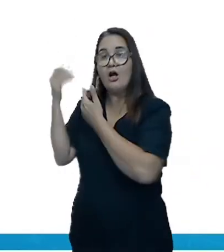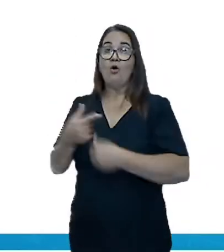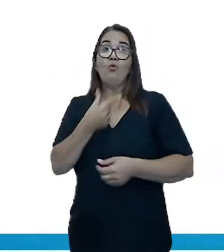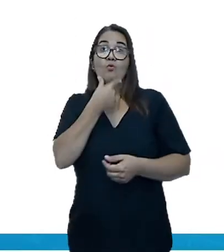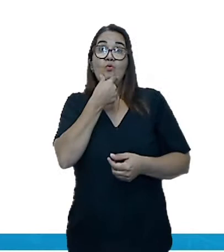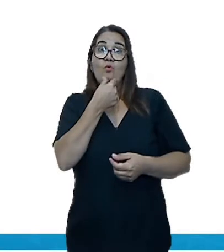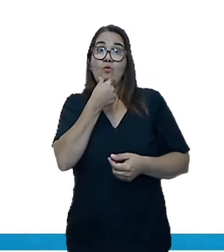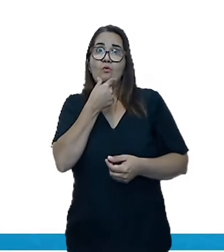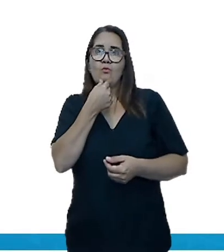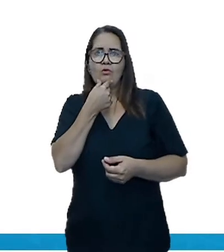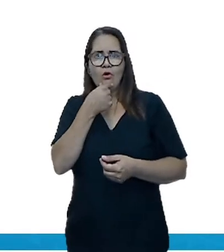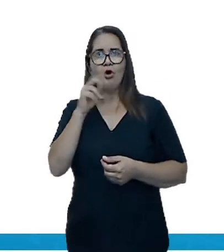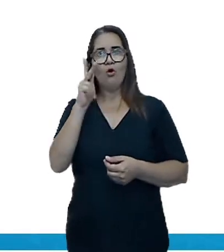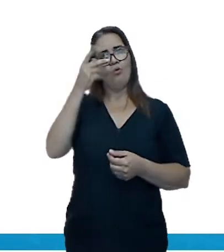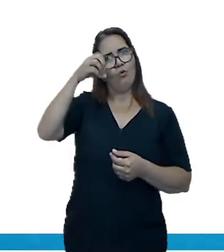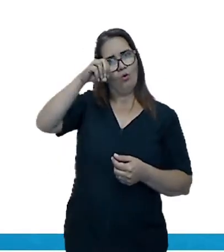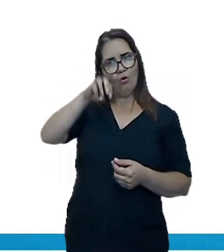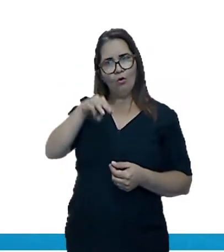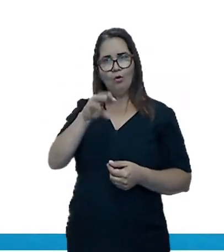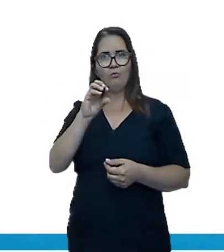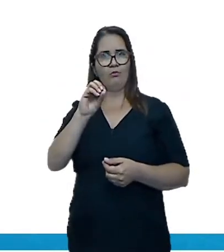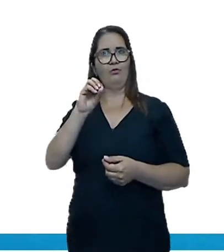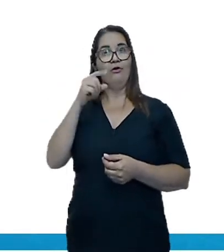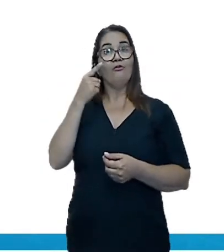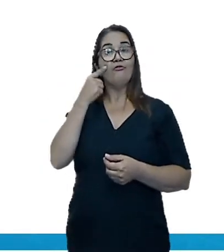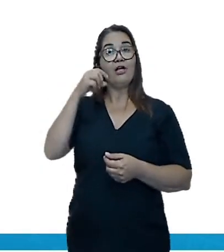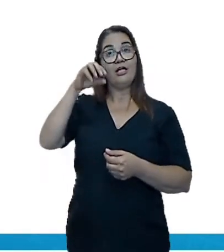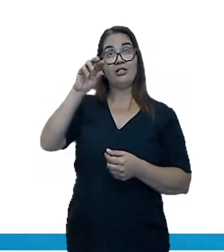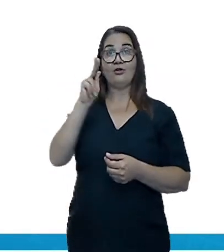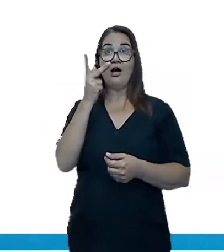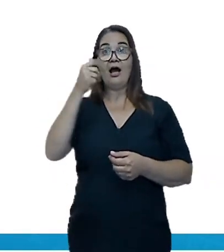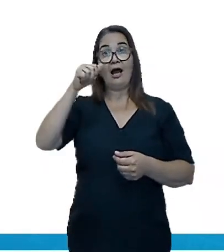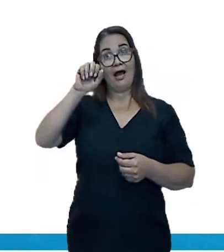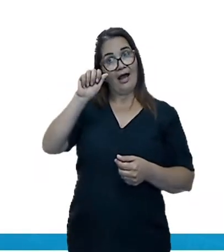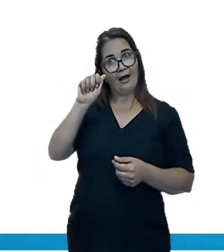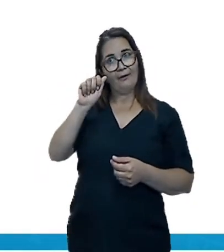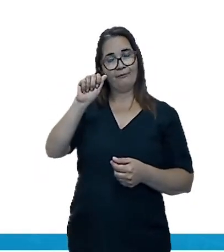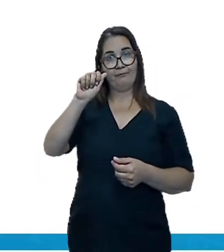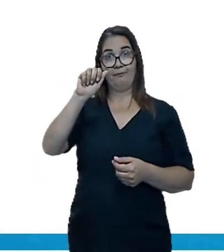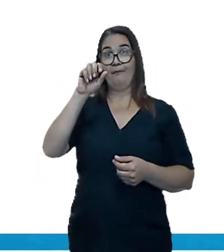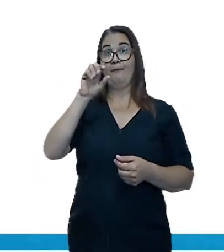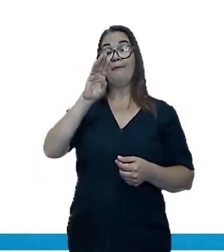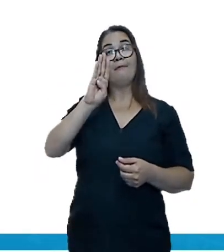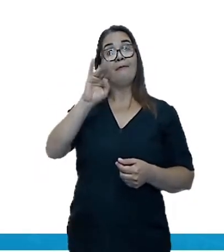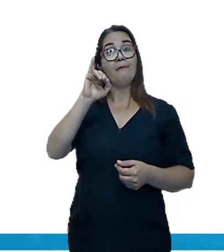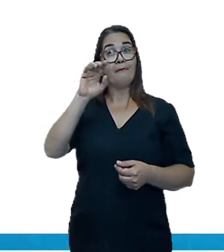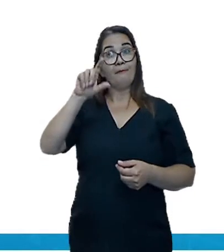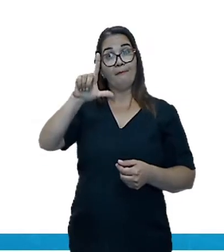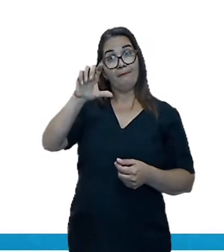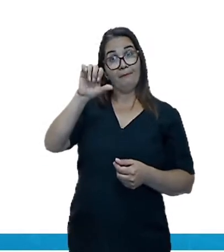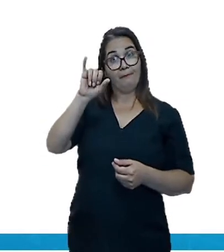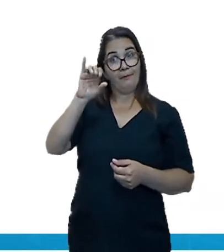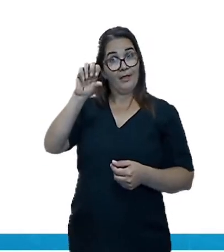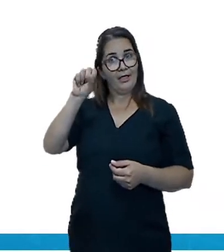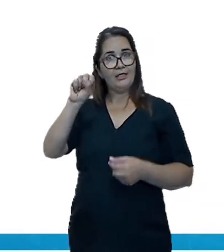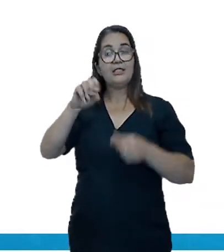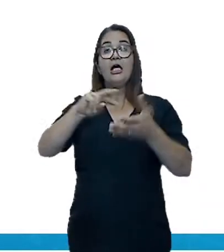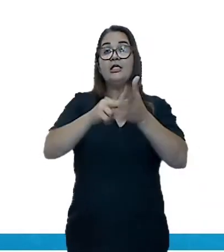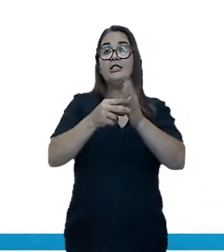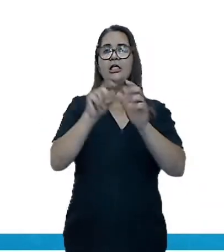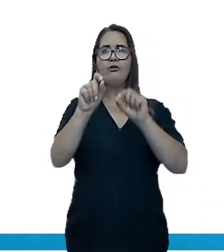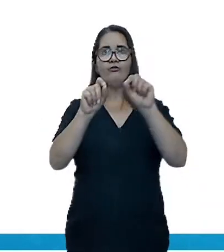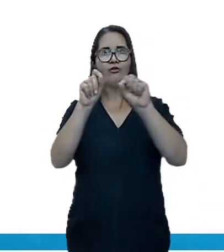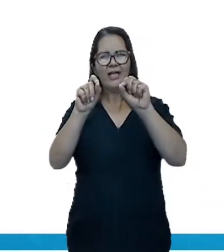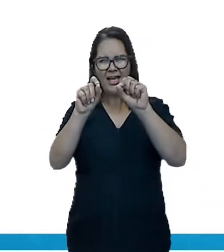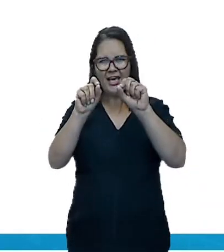Homo habilis, como nós estamos vendo aqui, né? Muito simpático, por sinal. E o Homo habilis, ele já